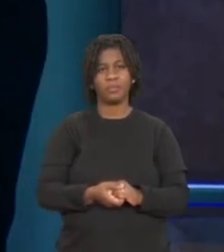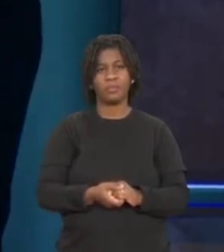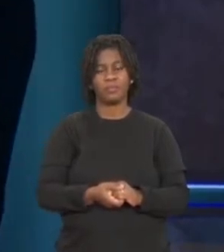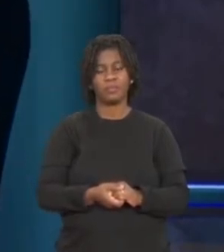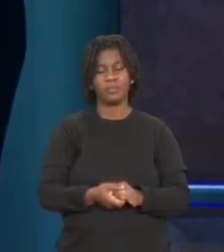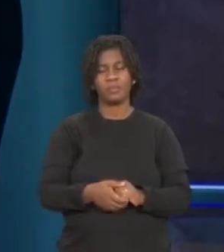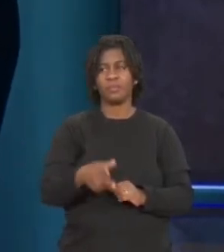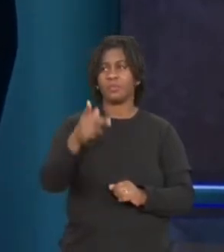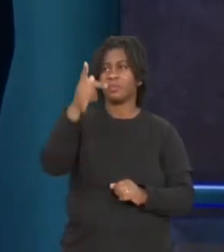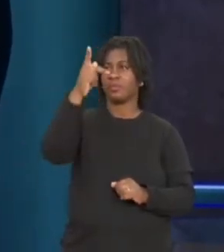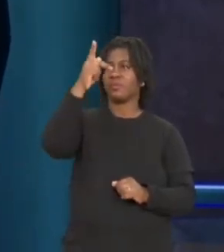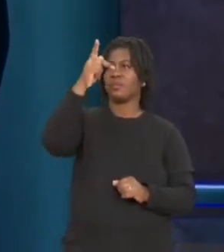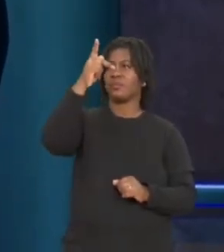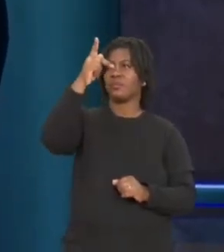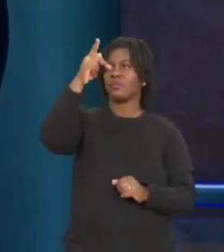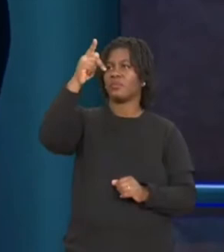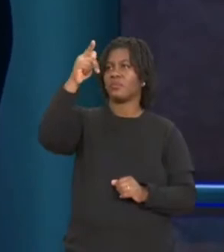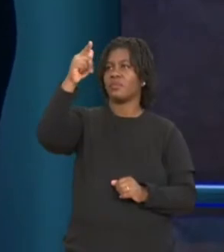Pai,